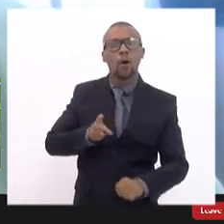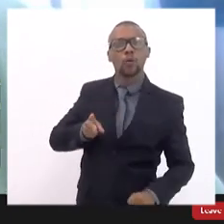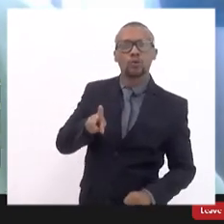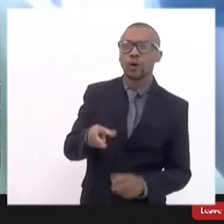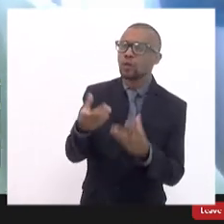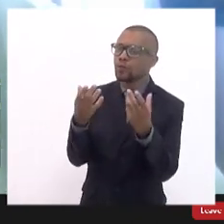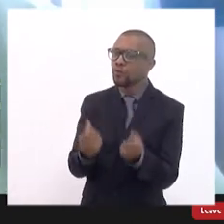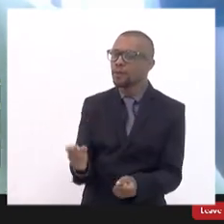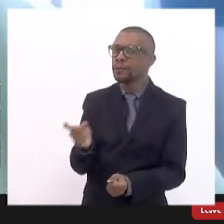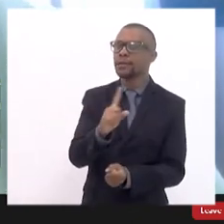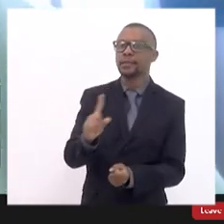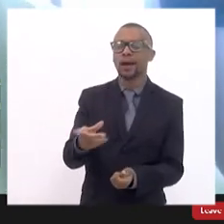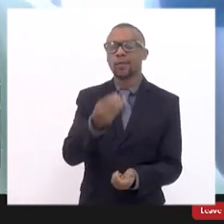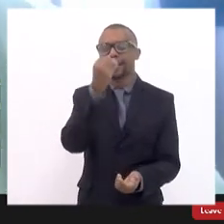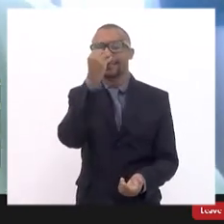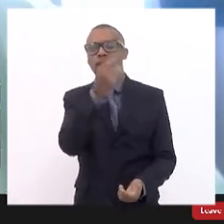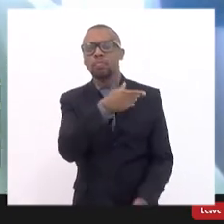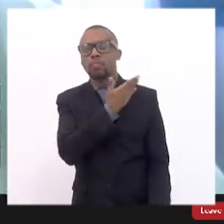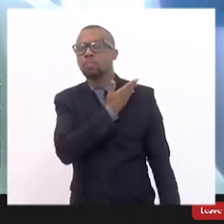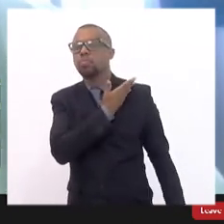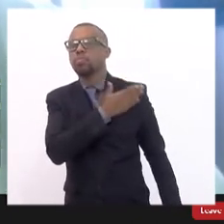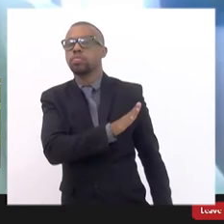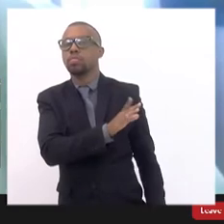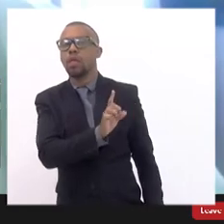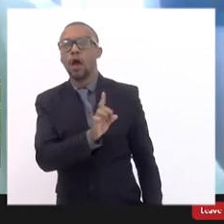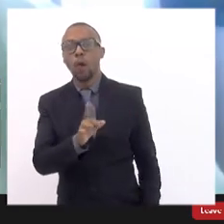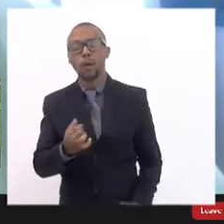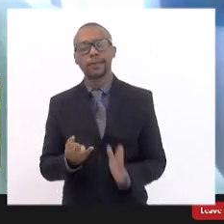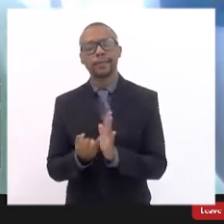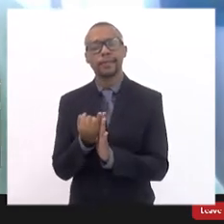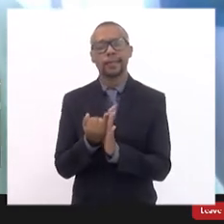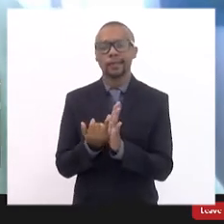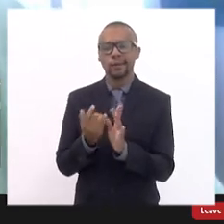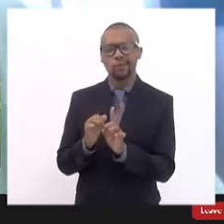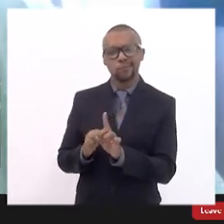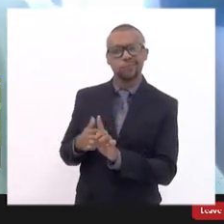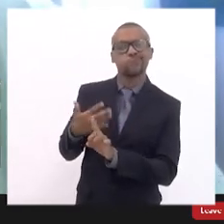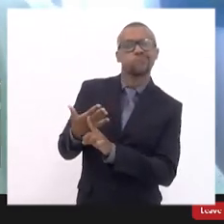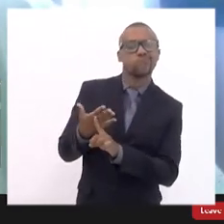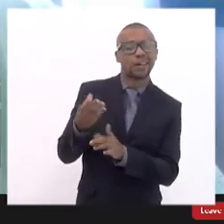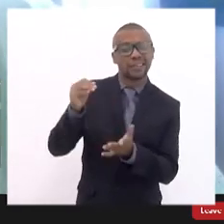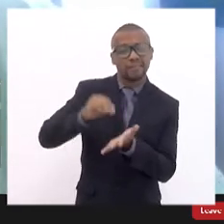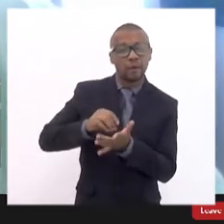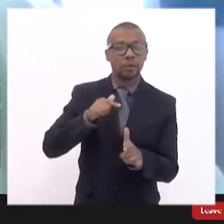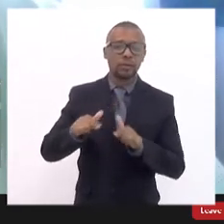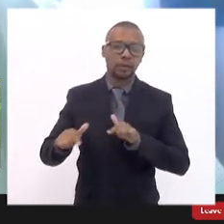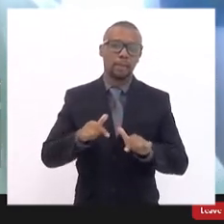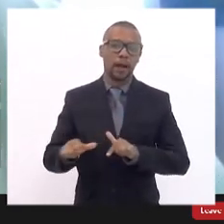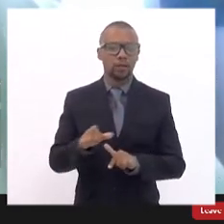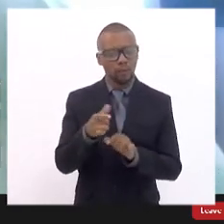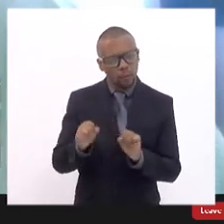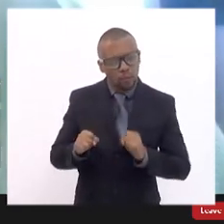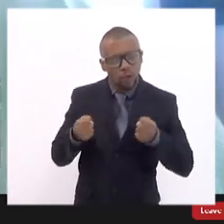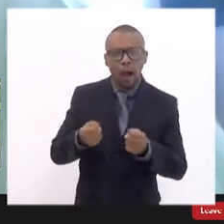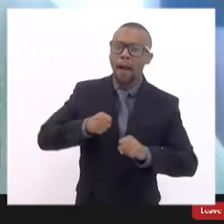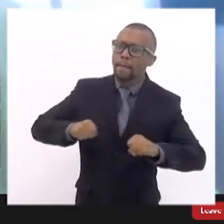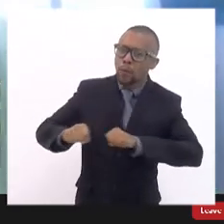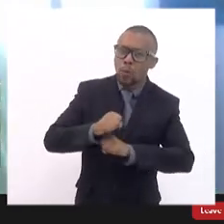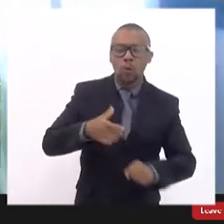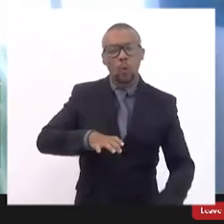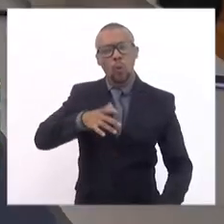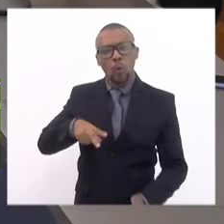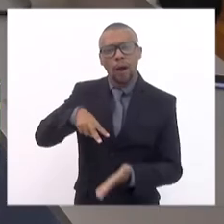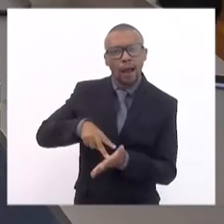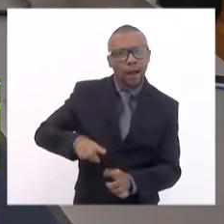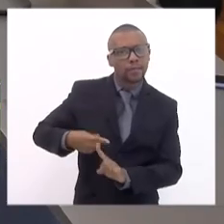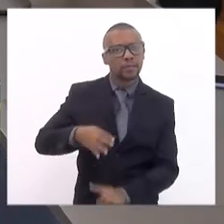com essa exclusão, essa inflação e esse desemprego. Vamos à luta com coragem e dignidade.